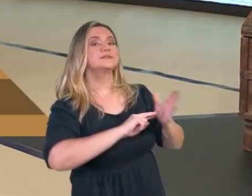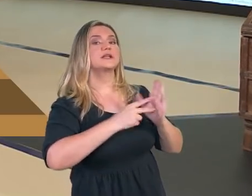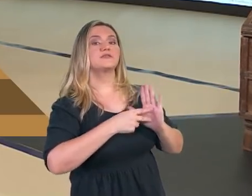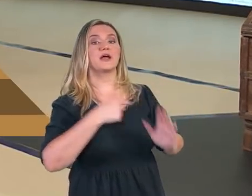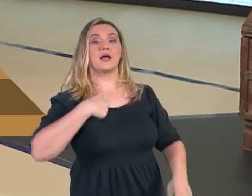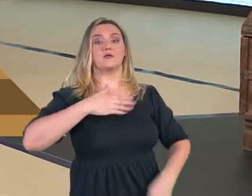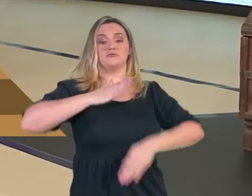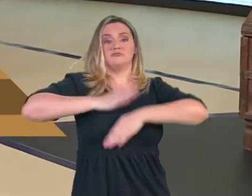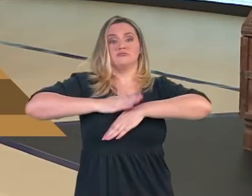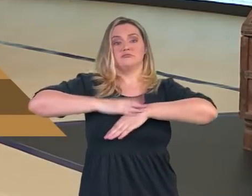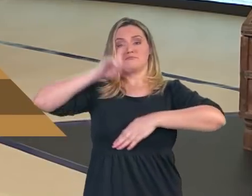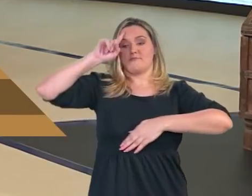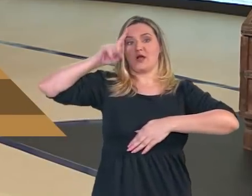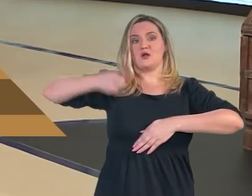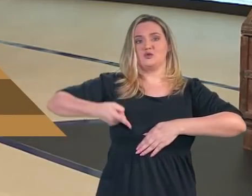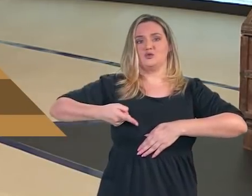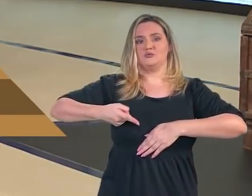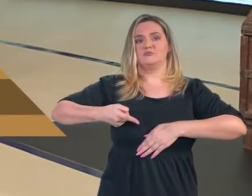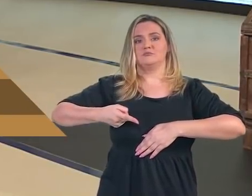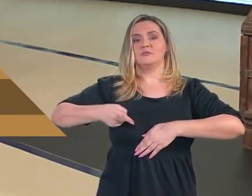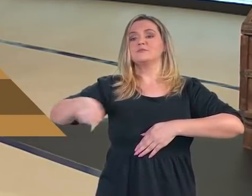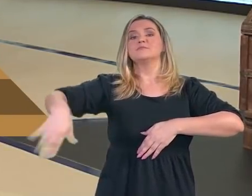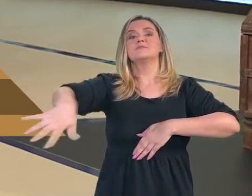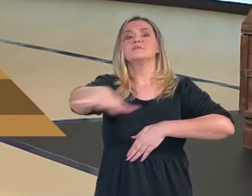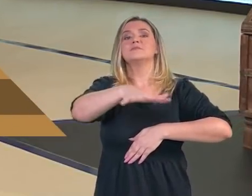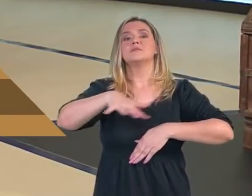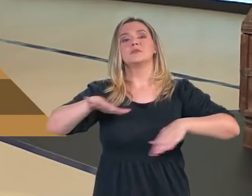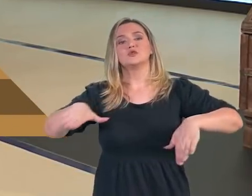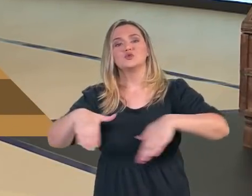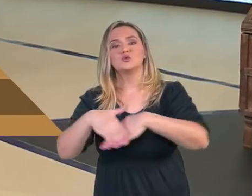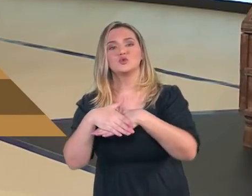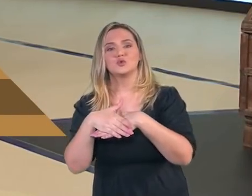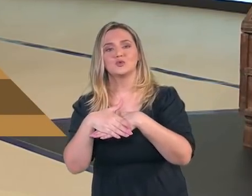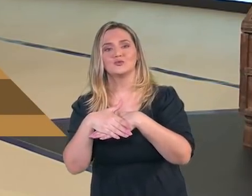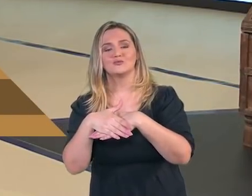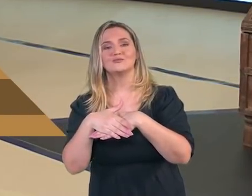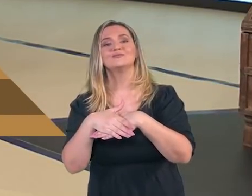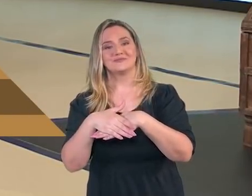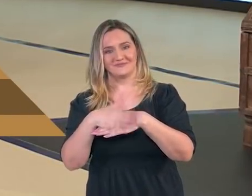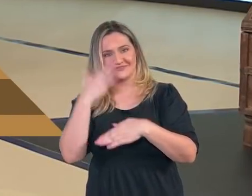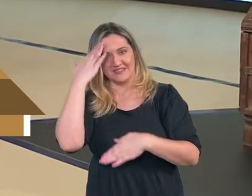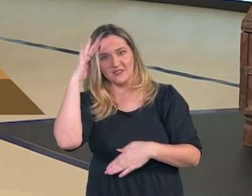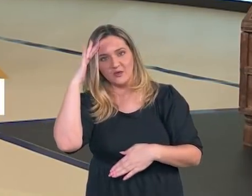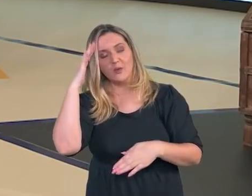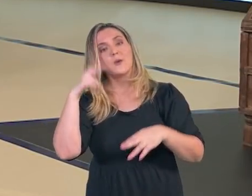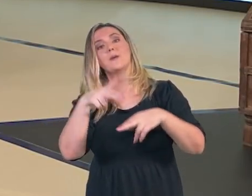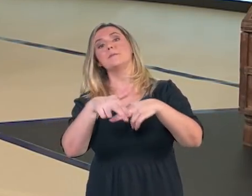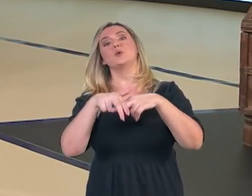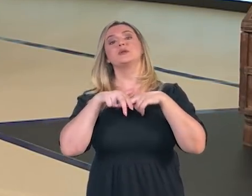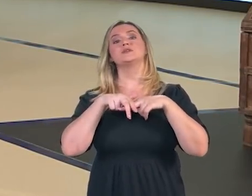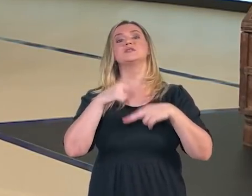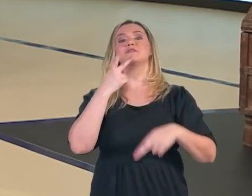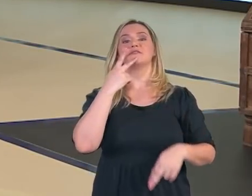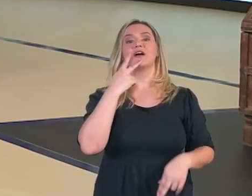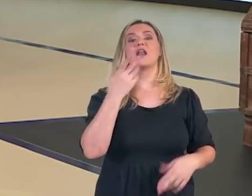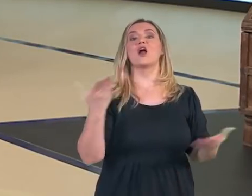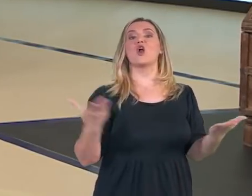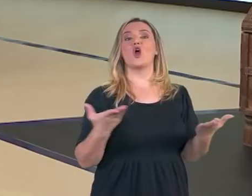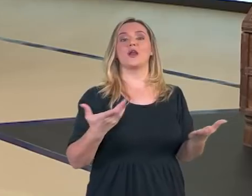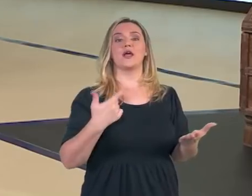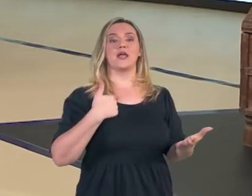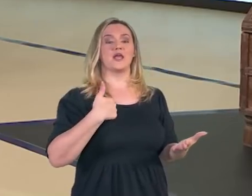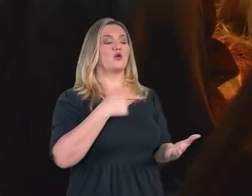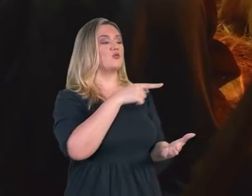dão nomes a certas porções de terra, significando que eles eram agora os proprietários legítimos